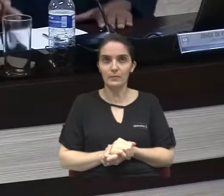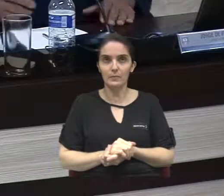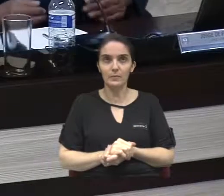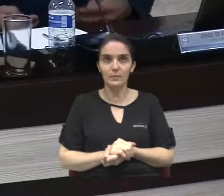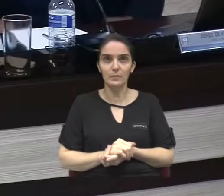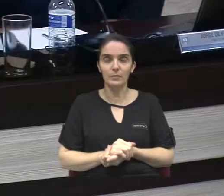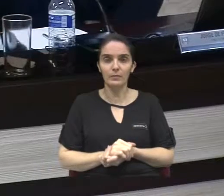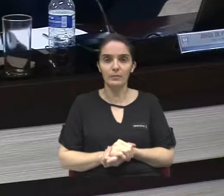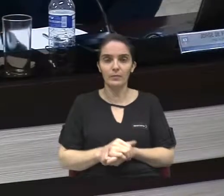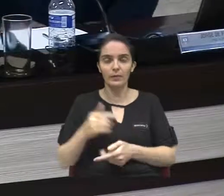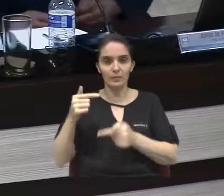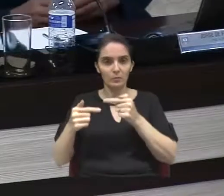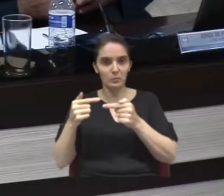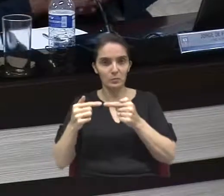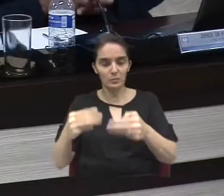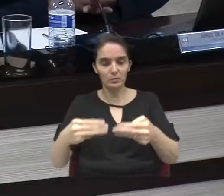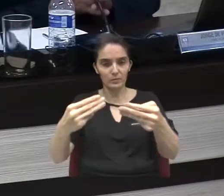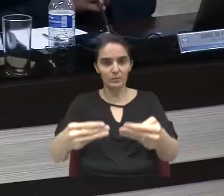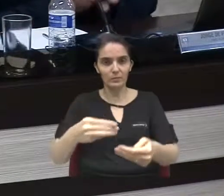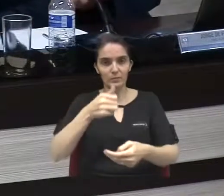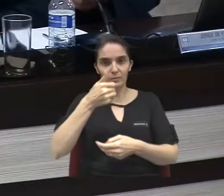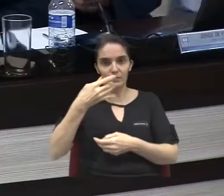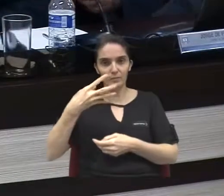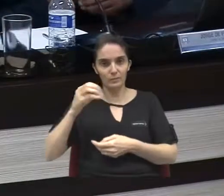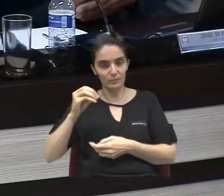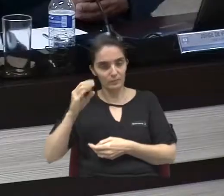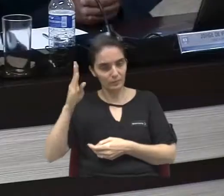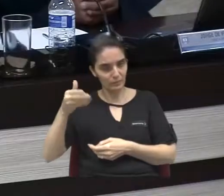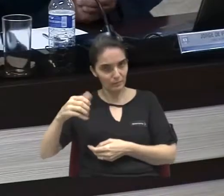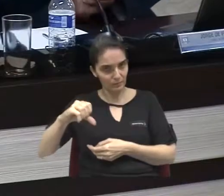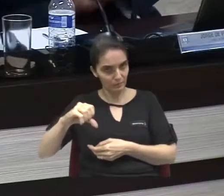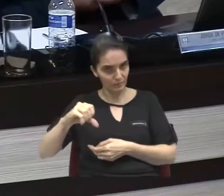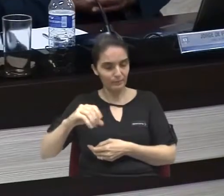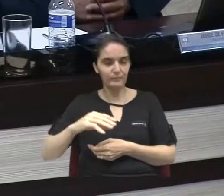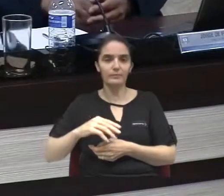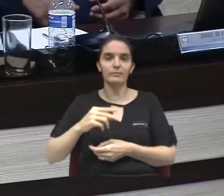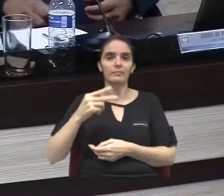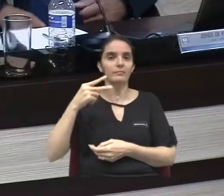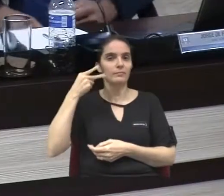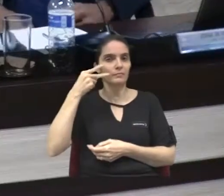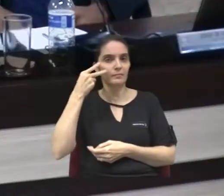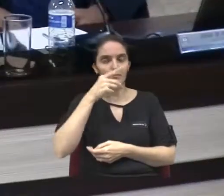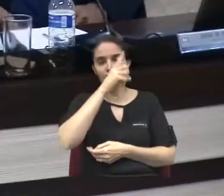a moção 140/2019, vereadora doutora Mayra.